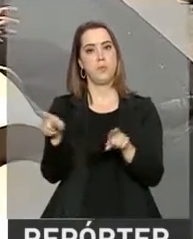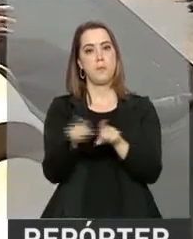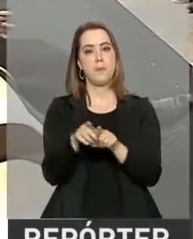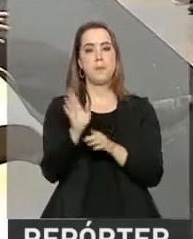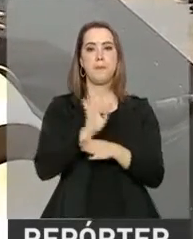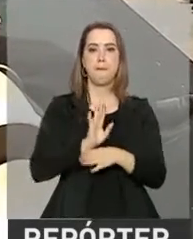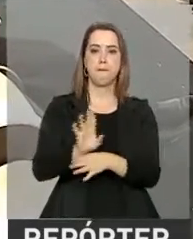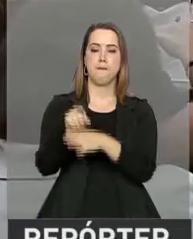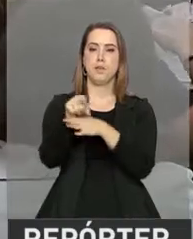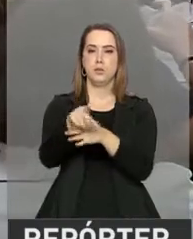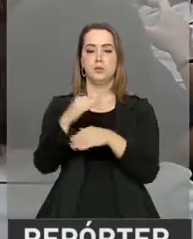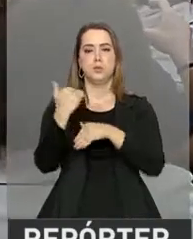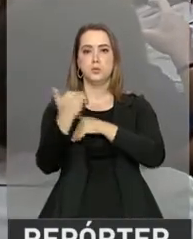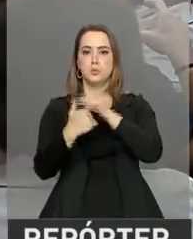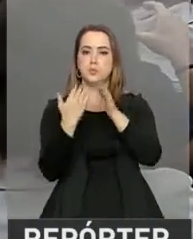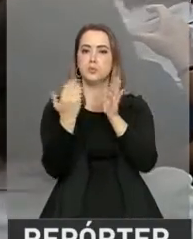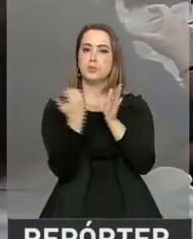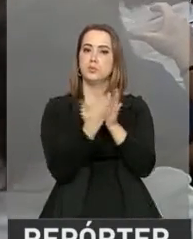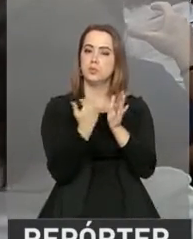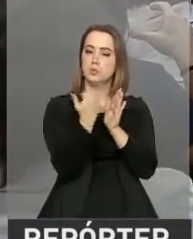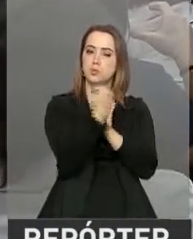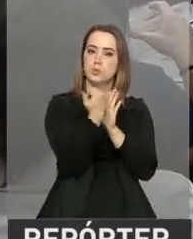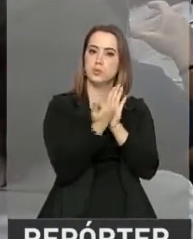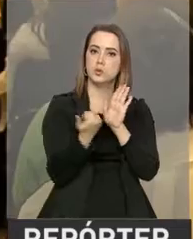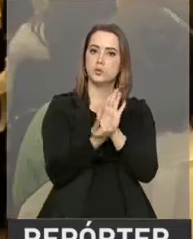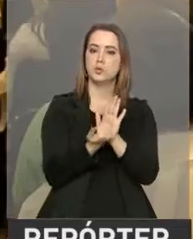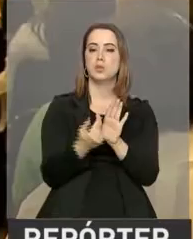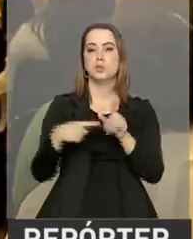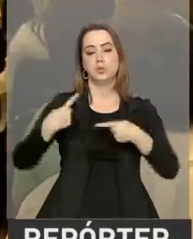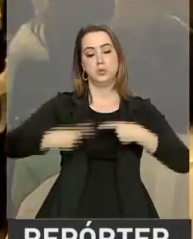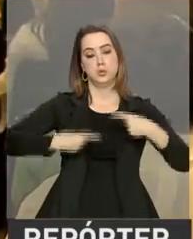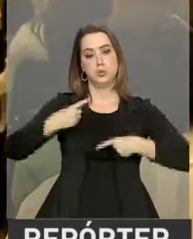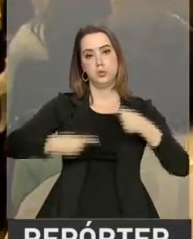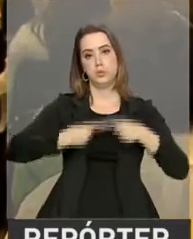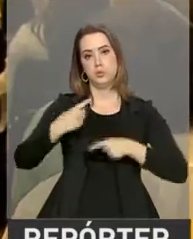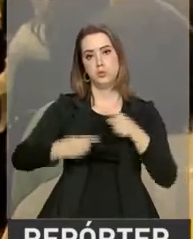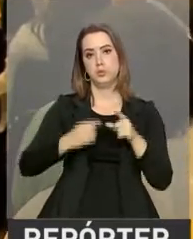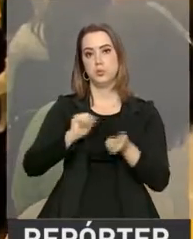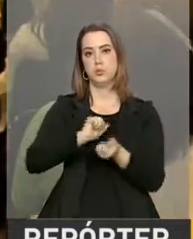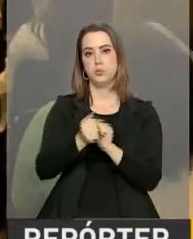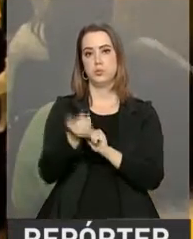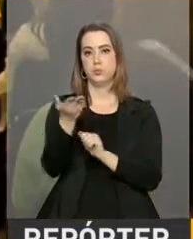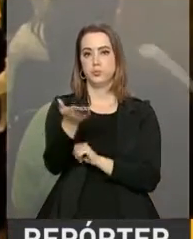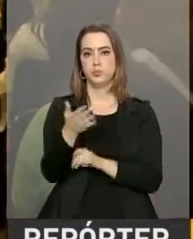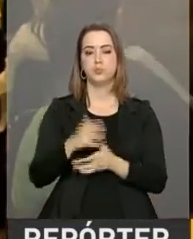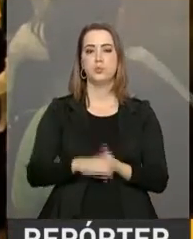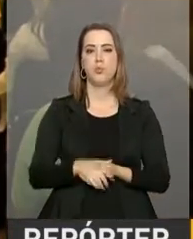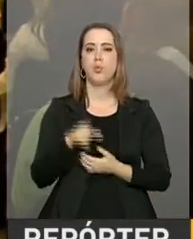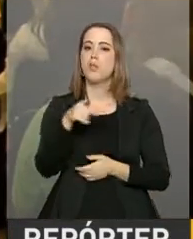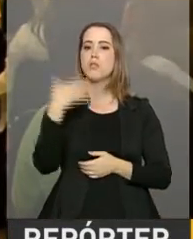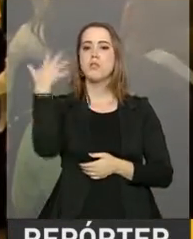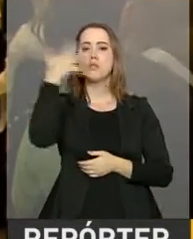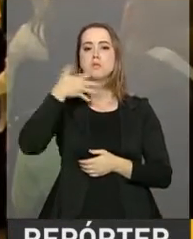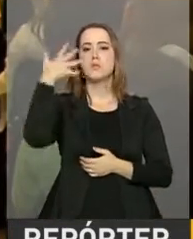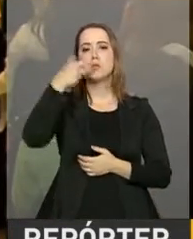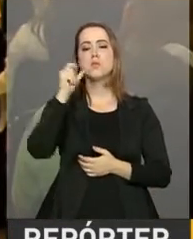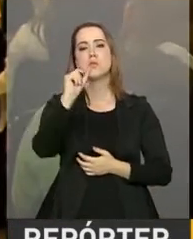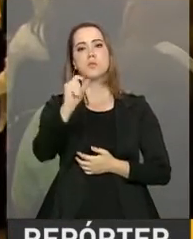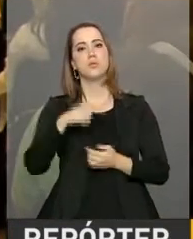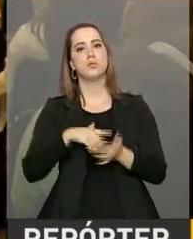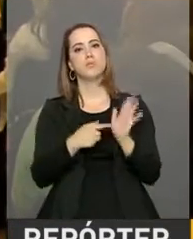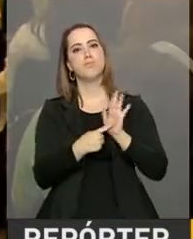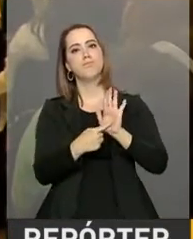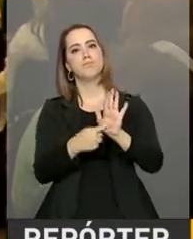base para a elaboração de políticas públicas para o esporte. A ideia do seminário aqui na Casa Brasil é apresentar os primeiros resultados